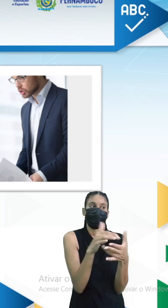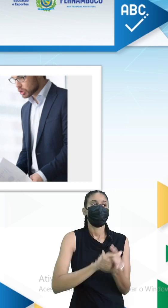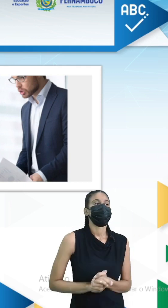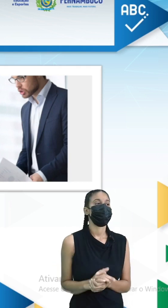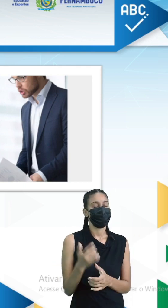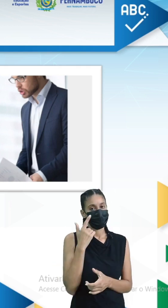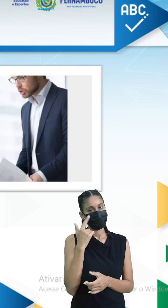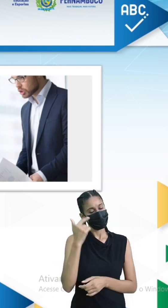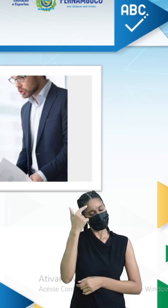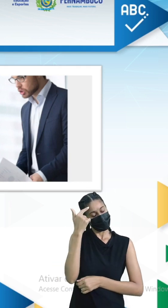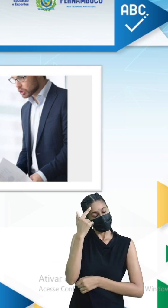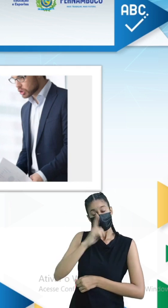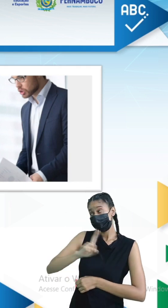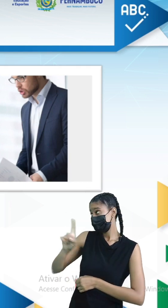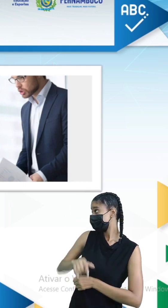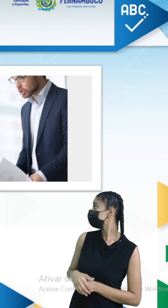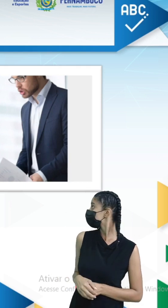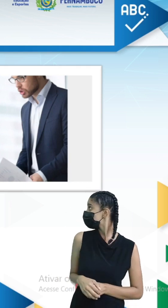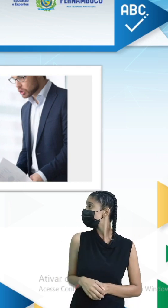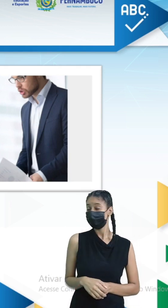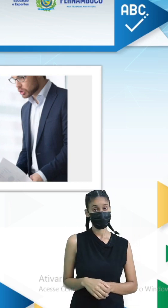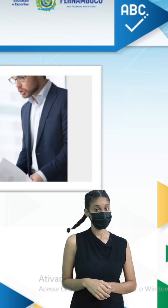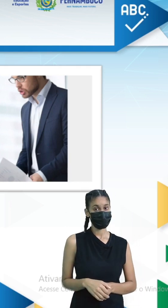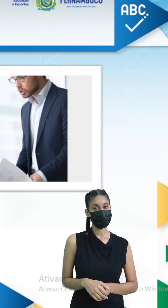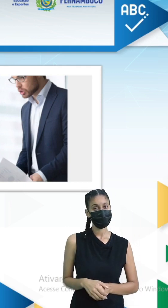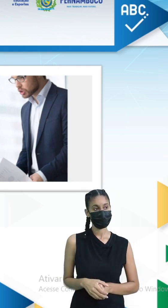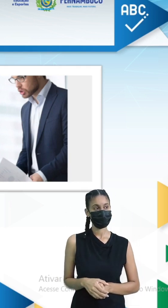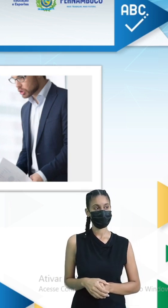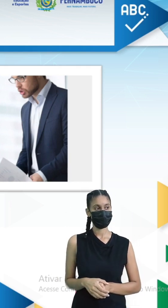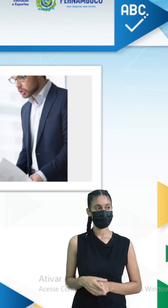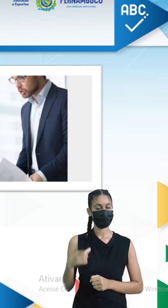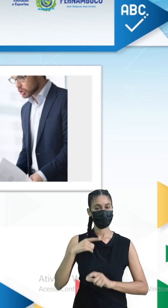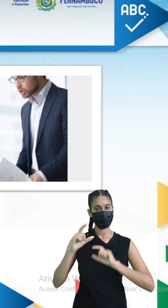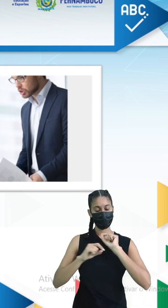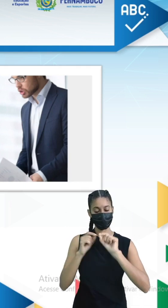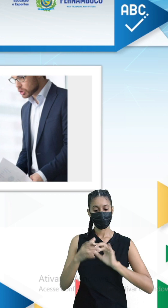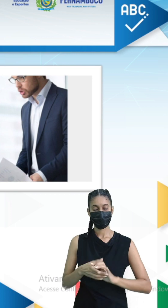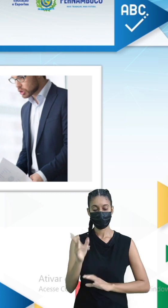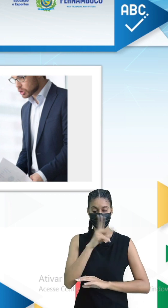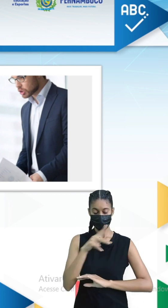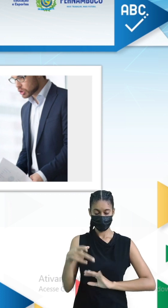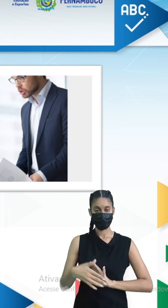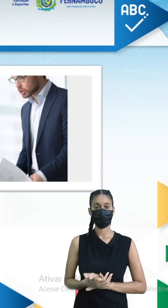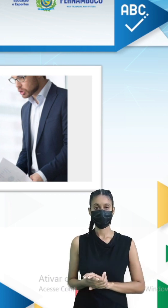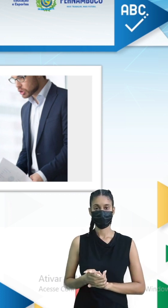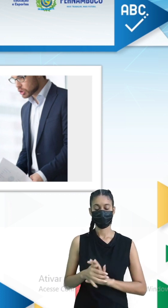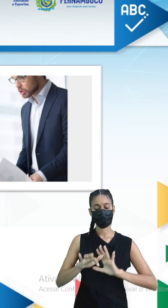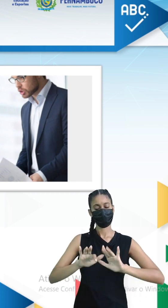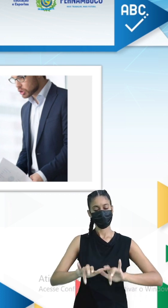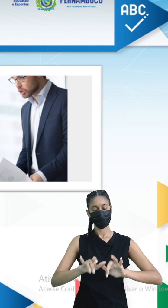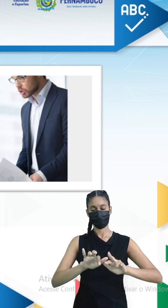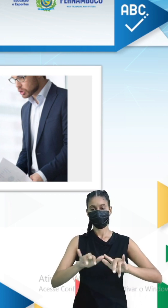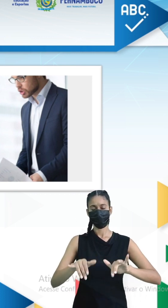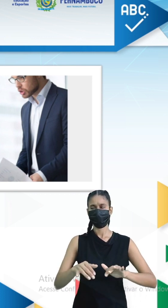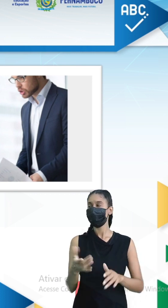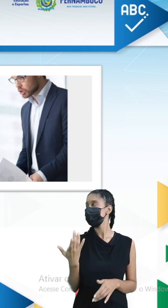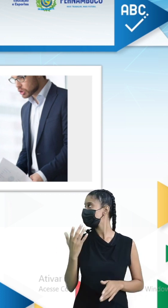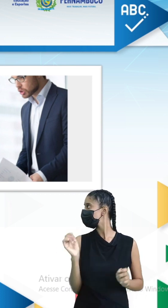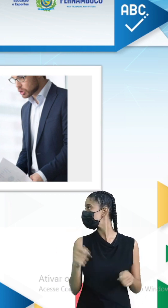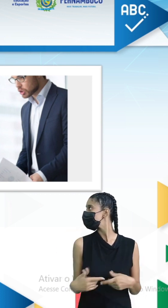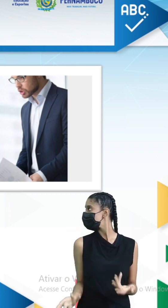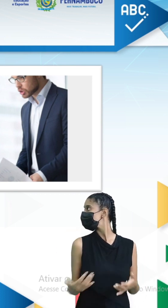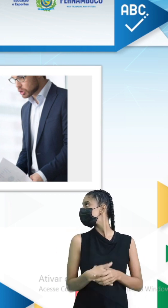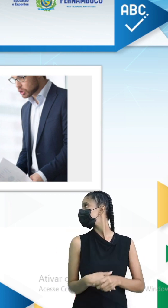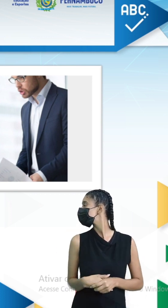acompanhem, reflitam sobre elas. Só reflitam, vamos ver. Tenho aqui uma professora tocando piano, né, possivelmente,